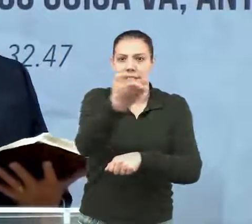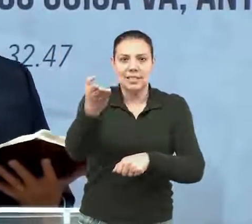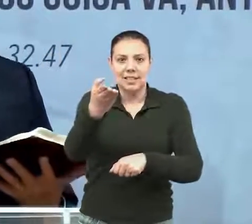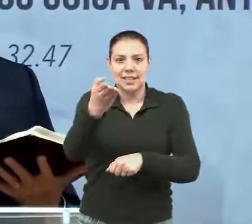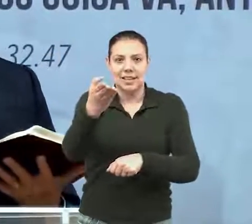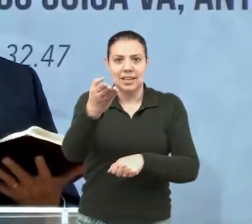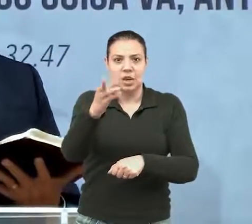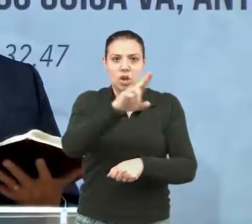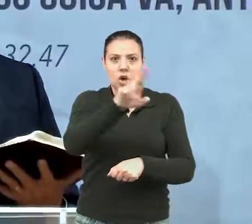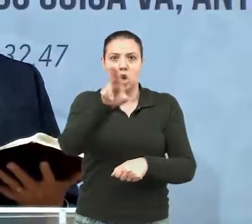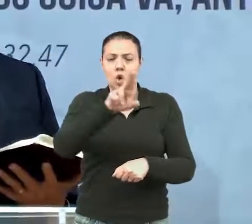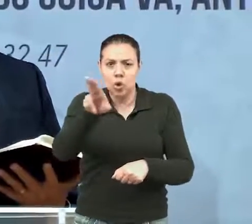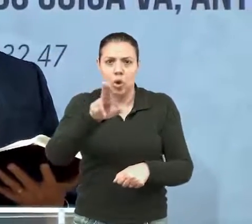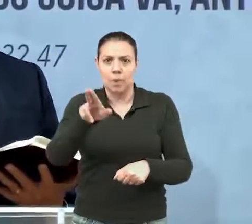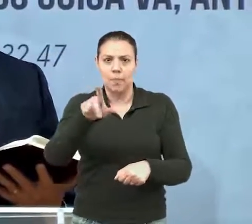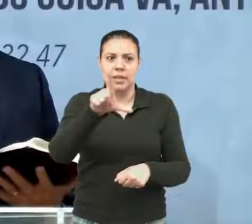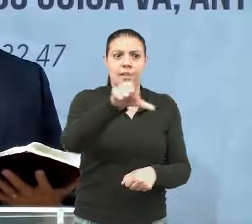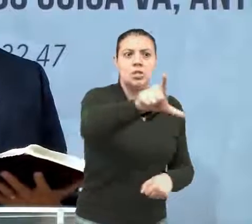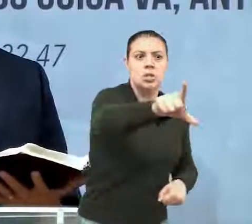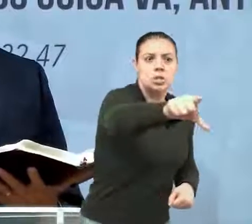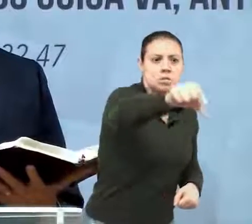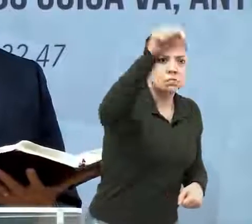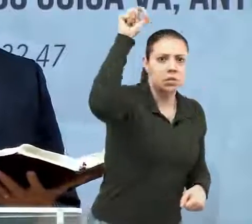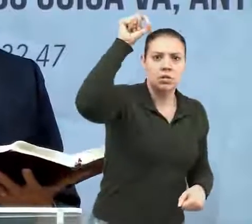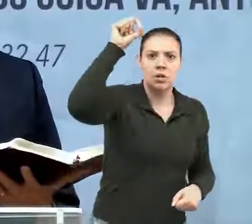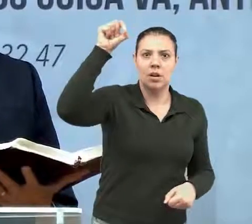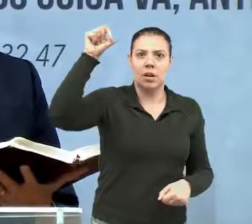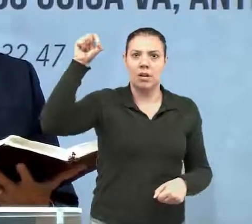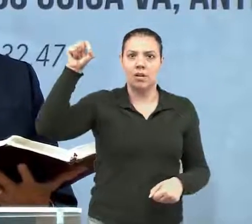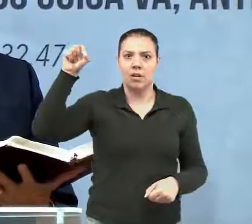com vocação eficaz, com um chamado